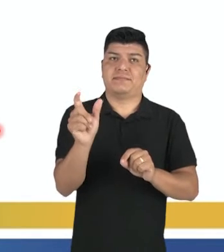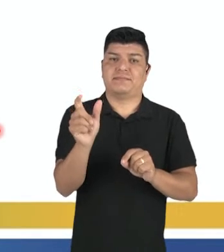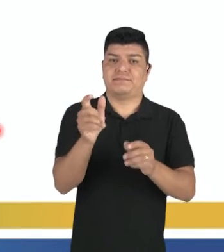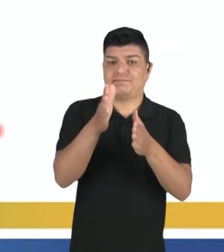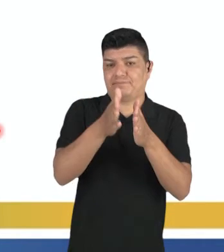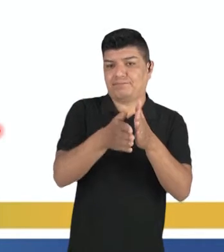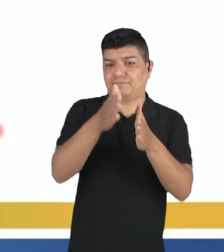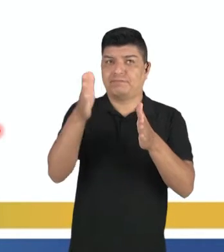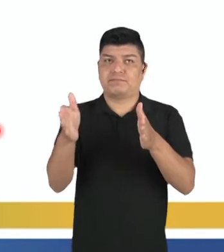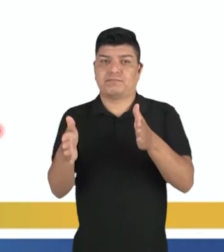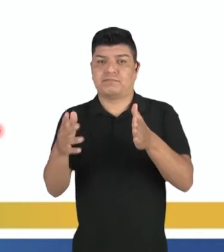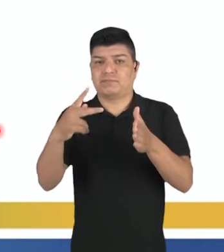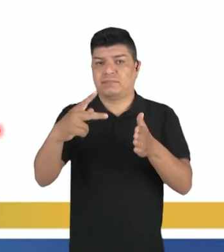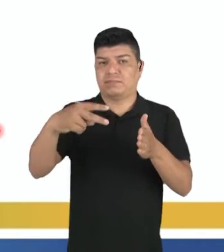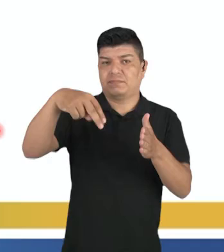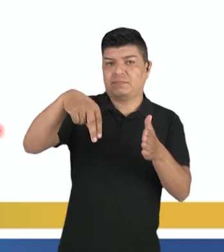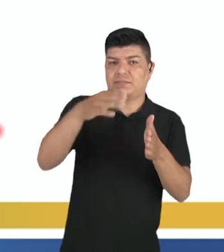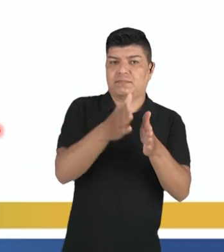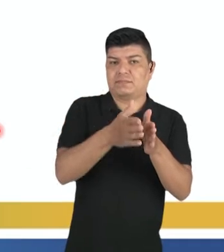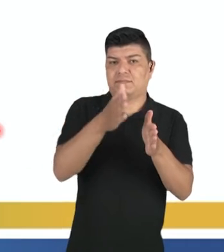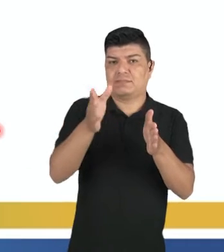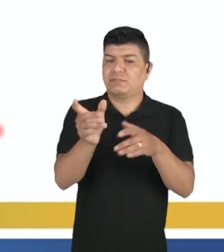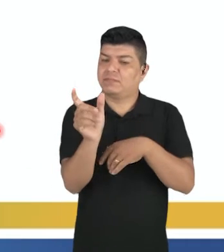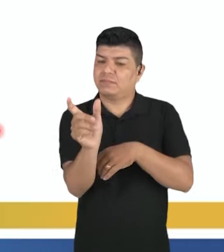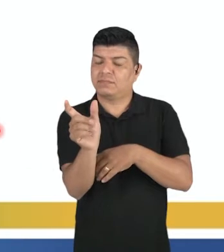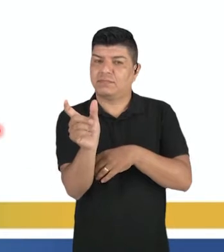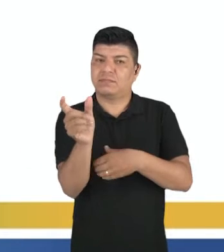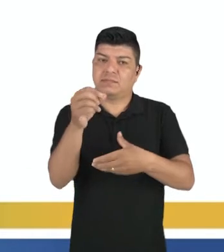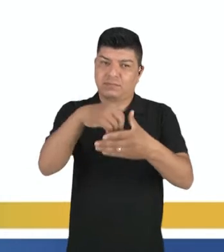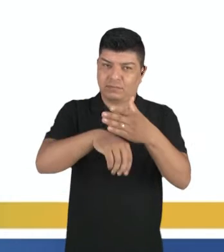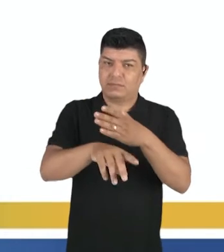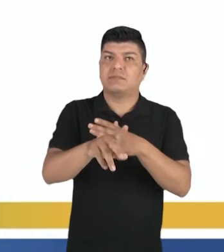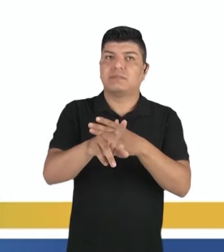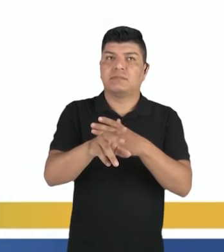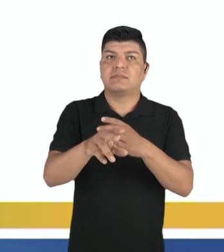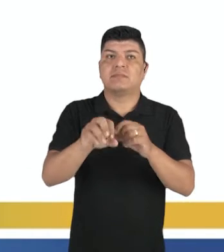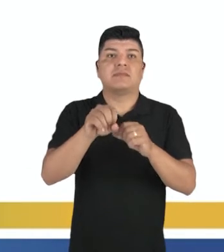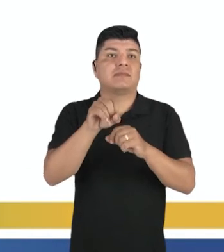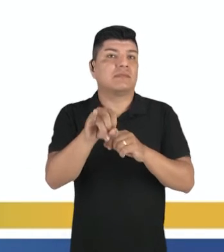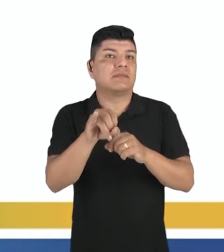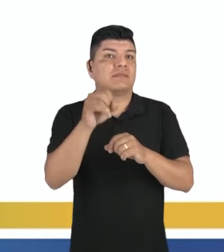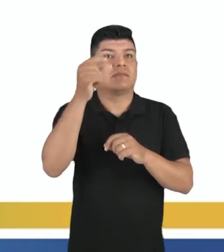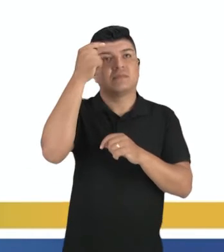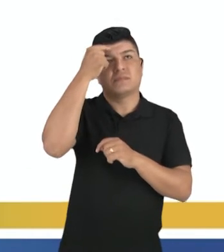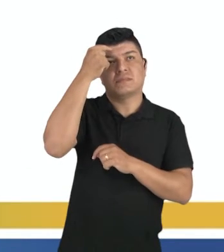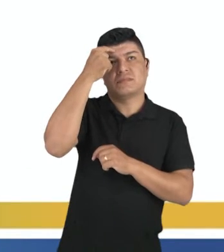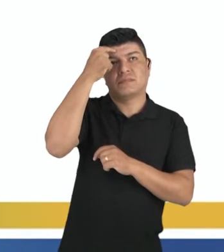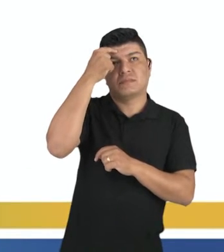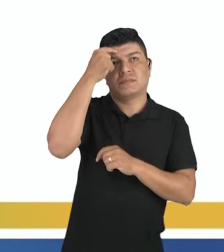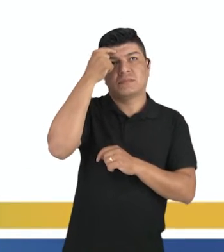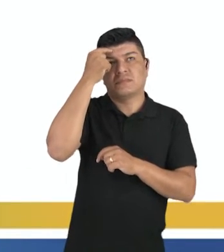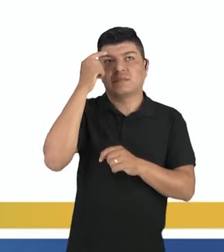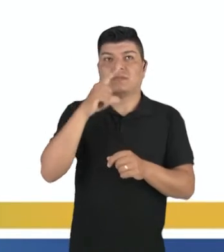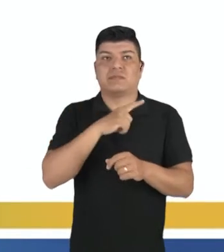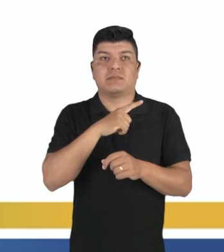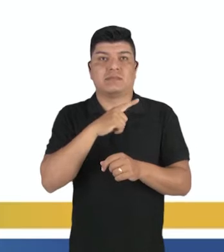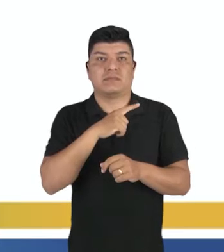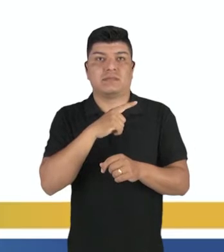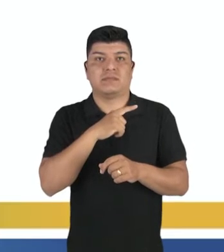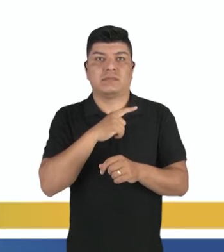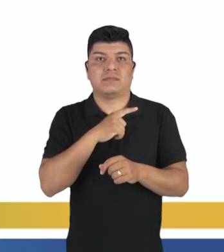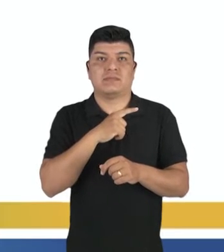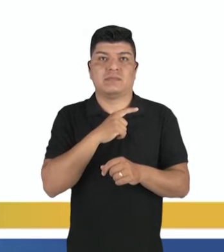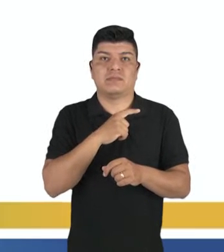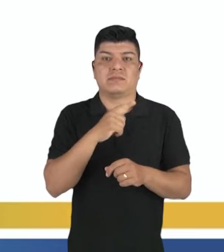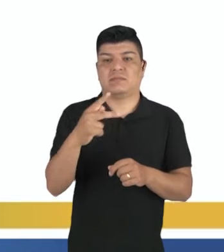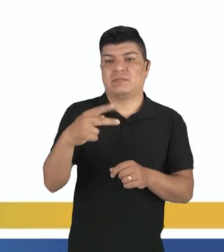o nosso pronome ele vai estar entre a palavra, dentro da palavra. Então, se nós pensarmos que nós vamos ter um pronome dentro